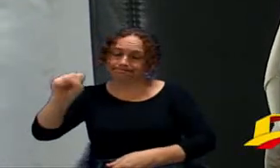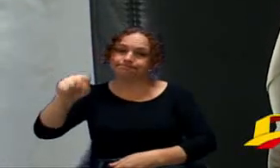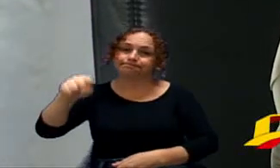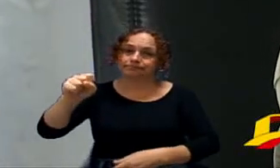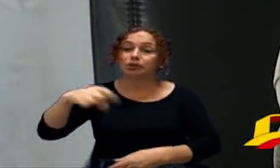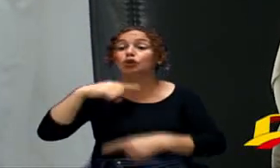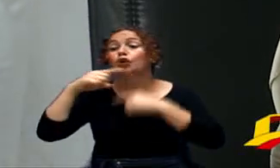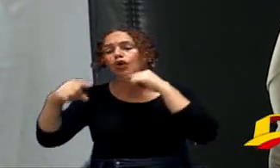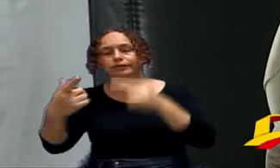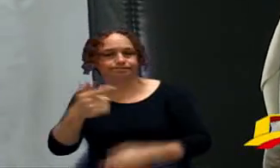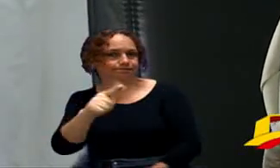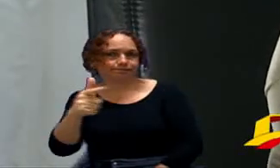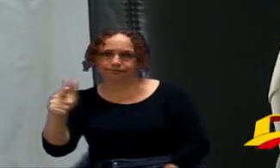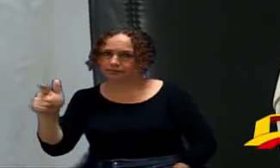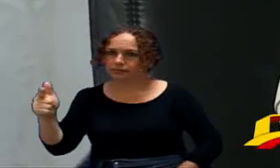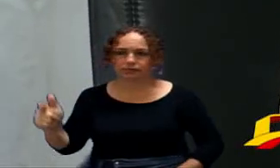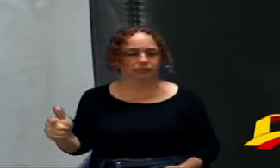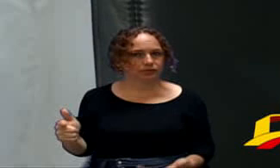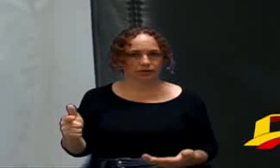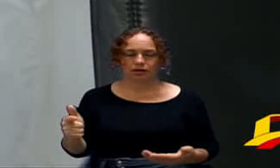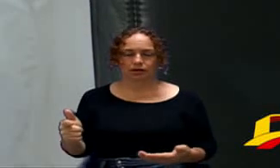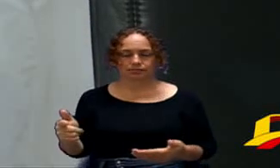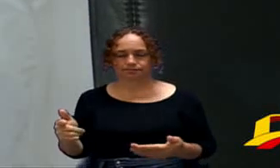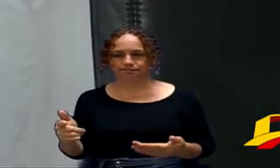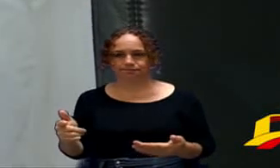não tem justificativa legal